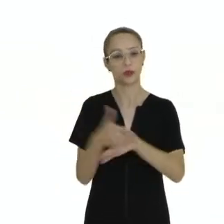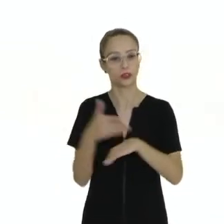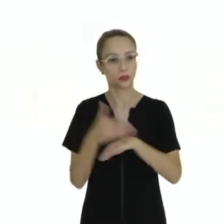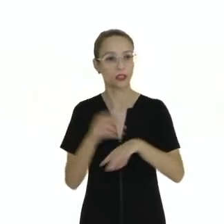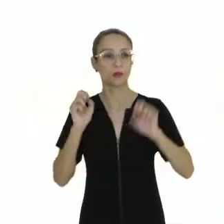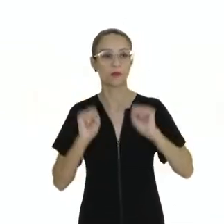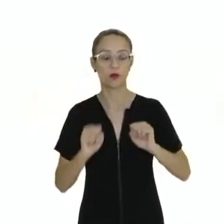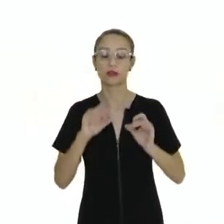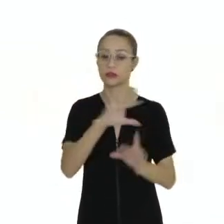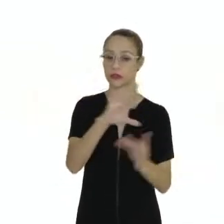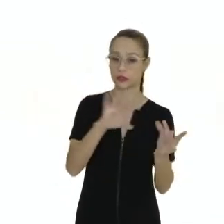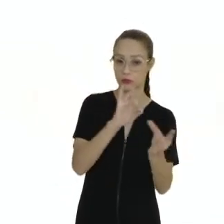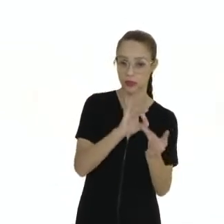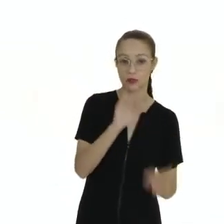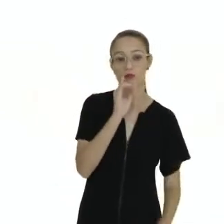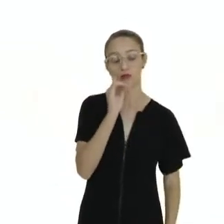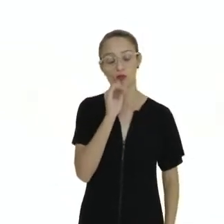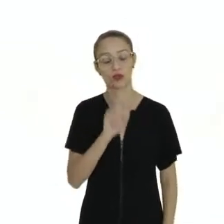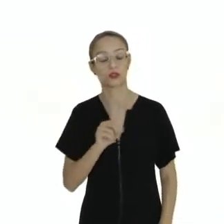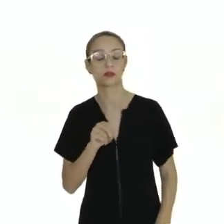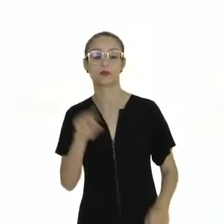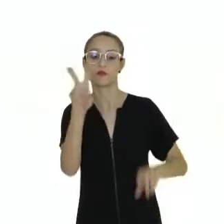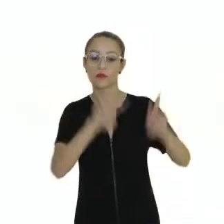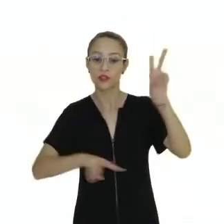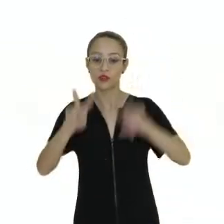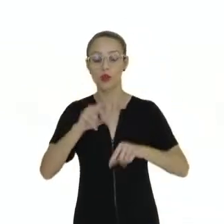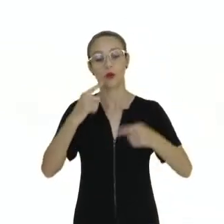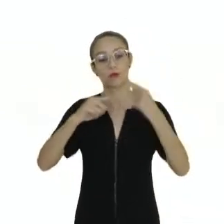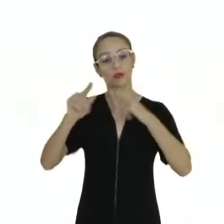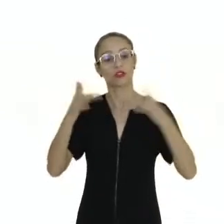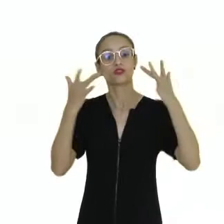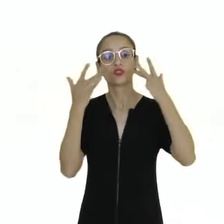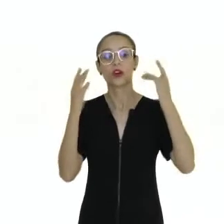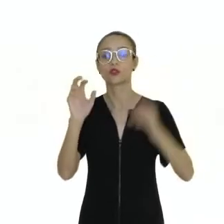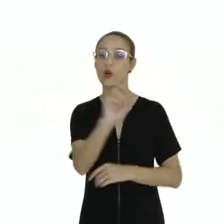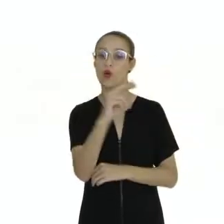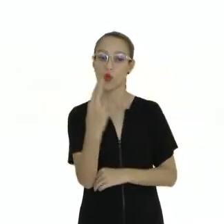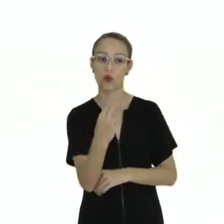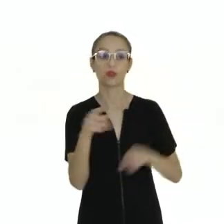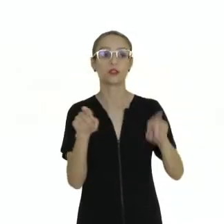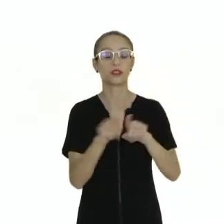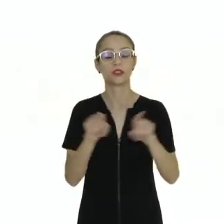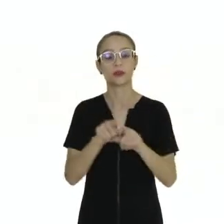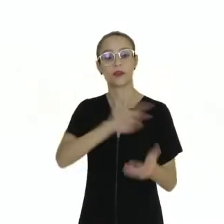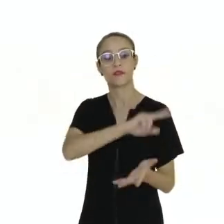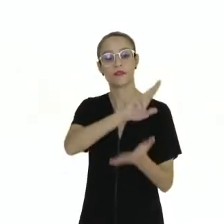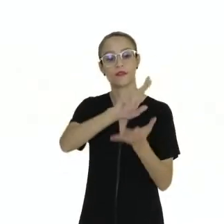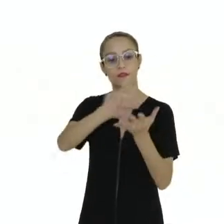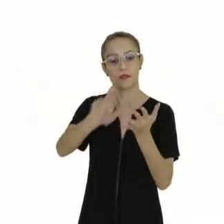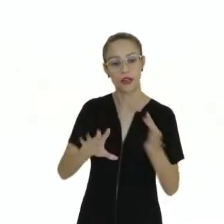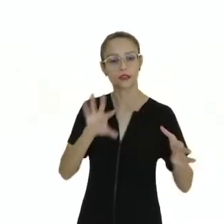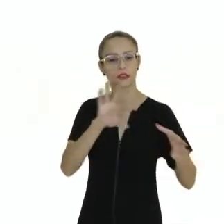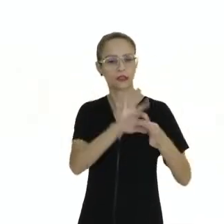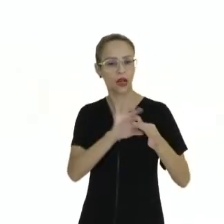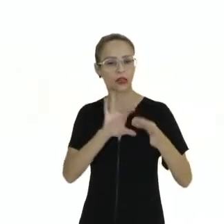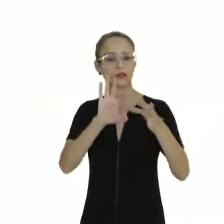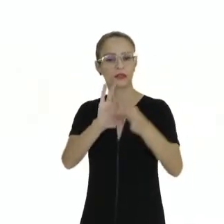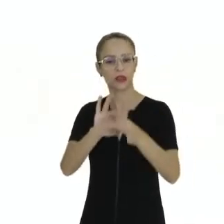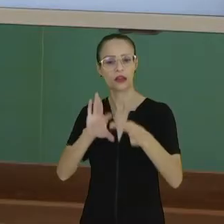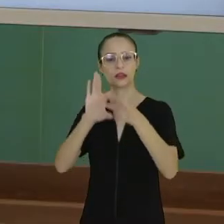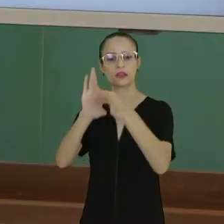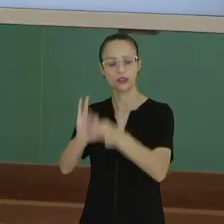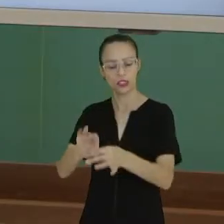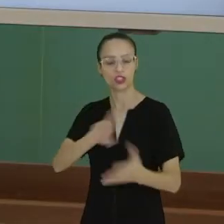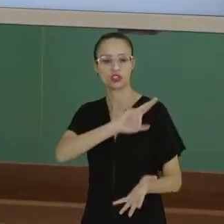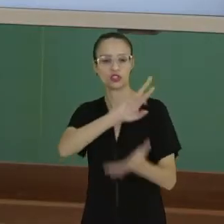ser específicas, como artes visuais, música, teatro, ou pode ser interdisciplinares, envolvendo colaboração em uma variedade de